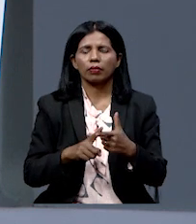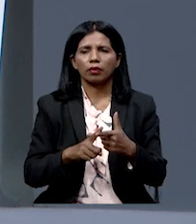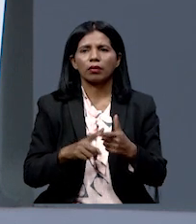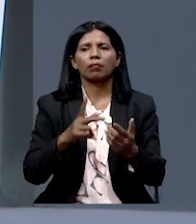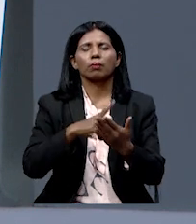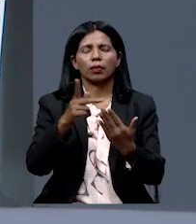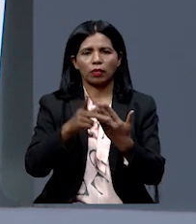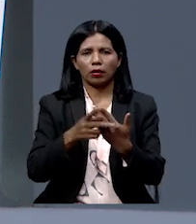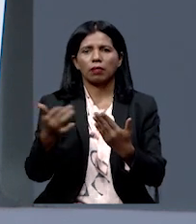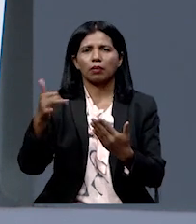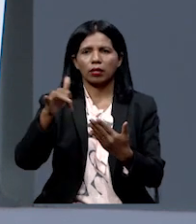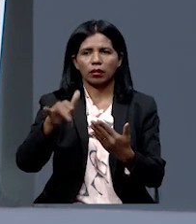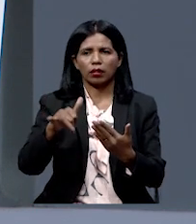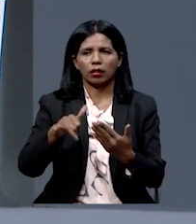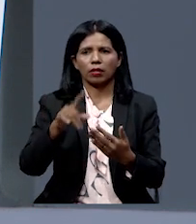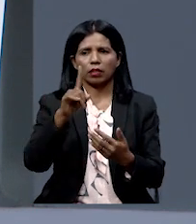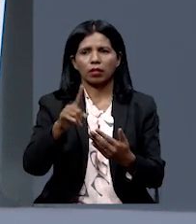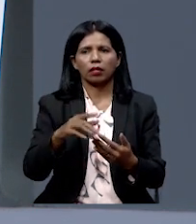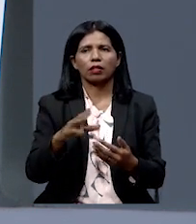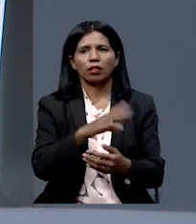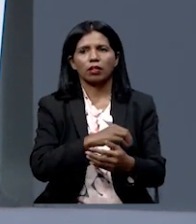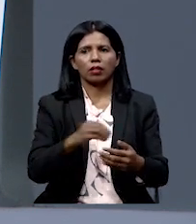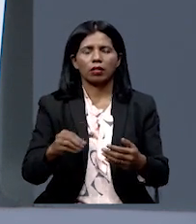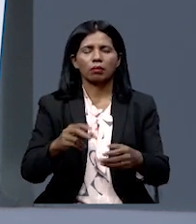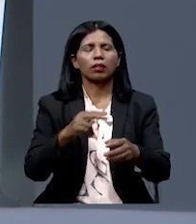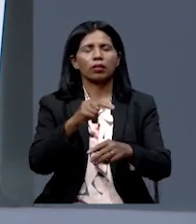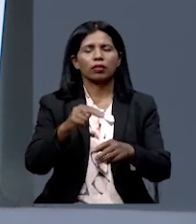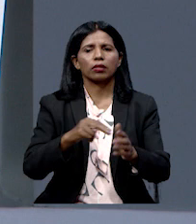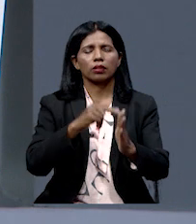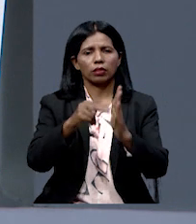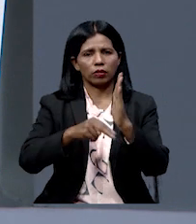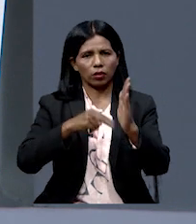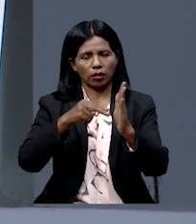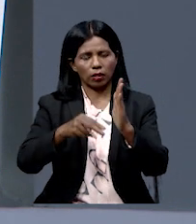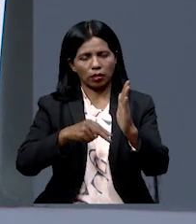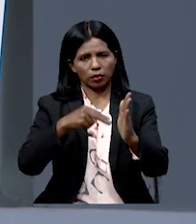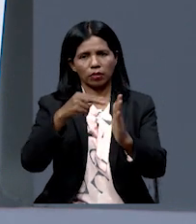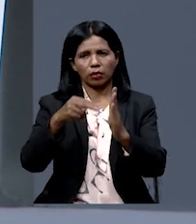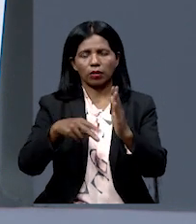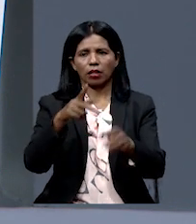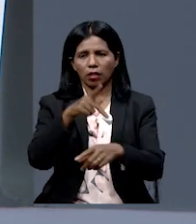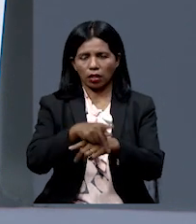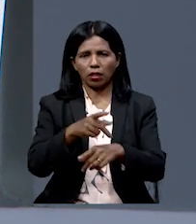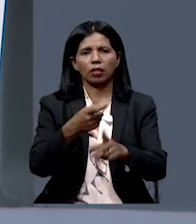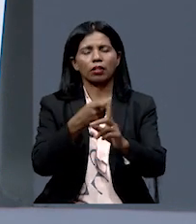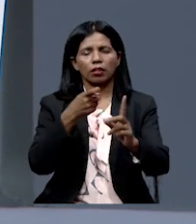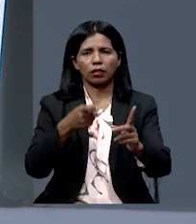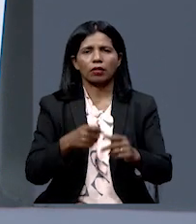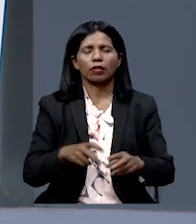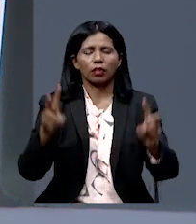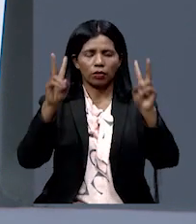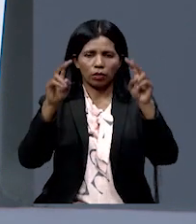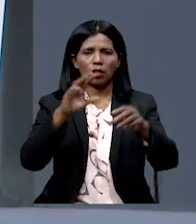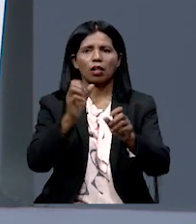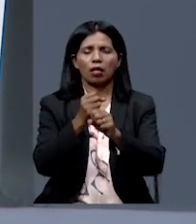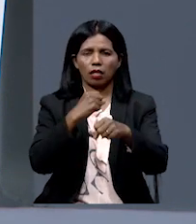programa sira neve ida mak jornal nasional ke programa topu ida husi jemen ke quase atrai